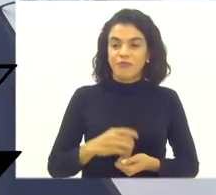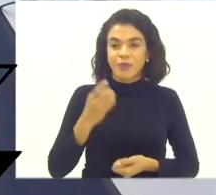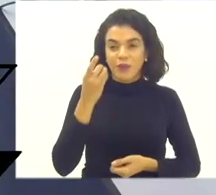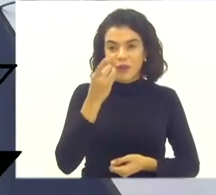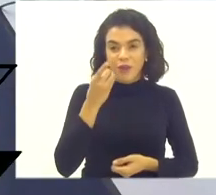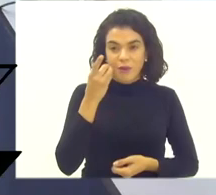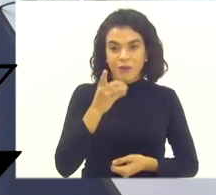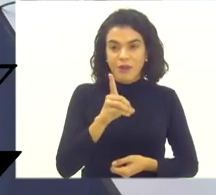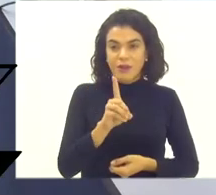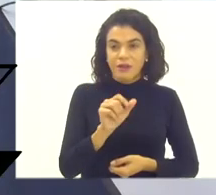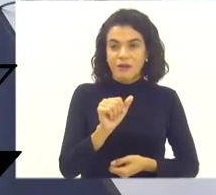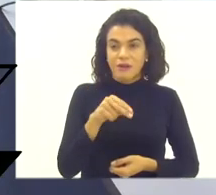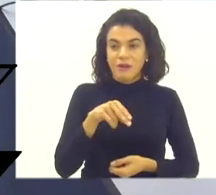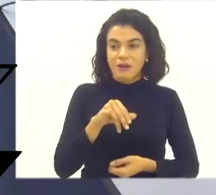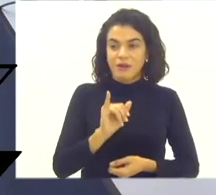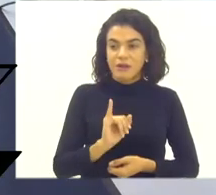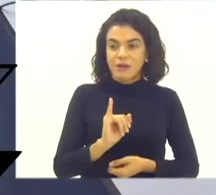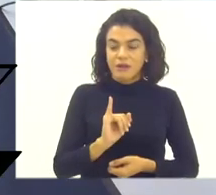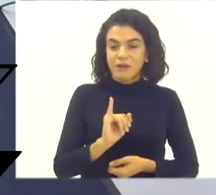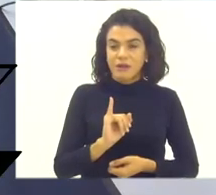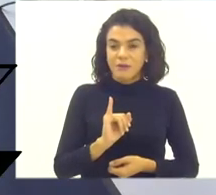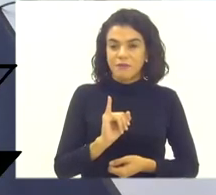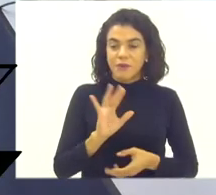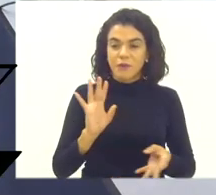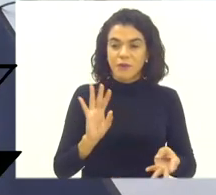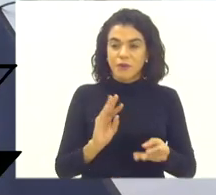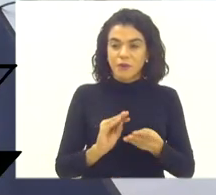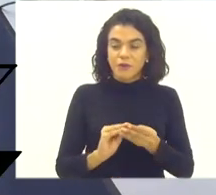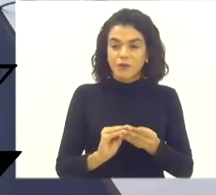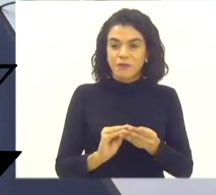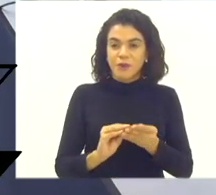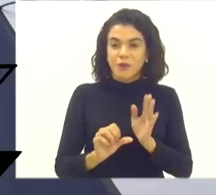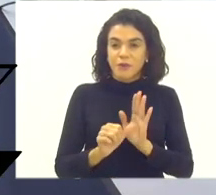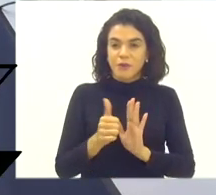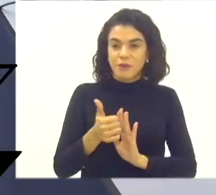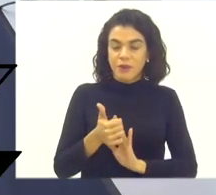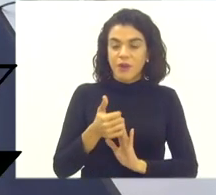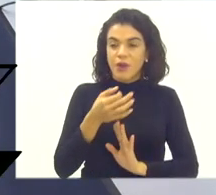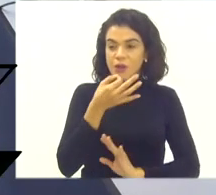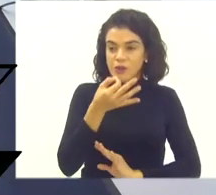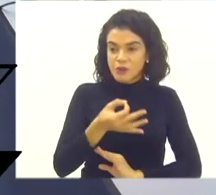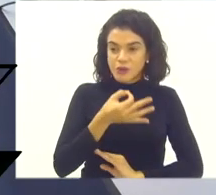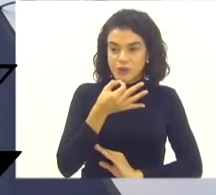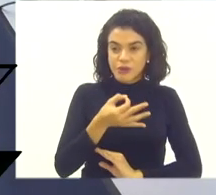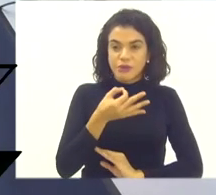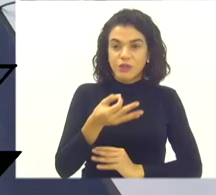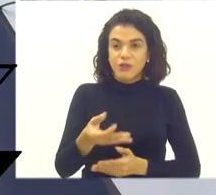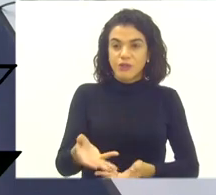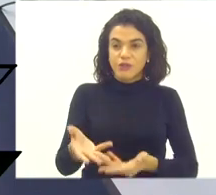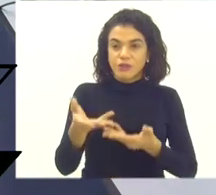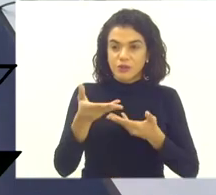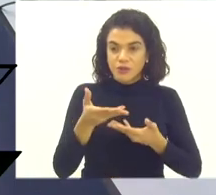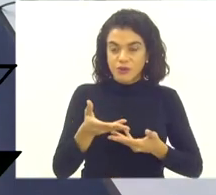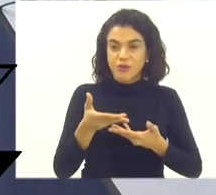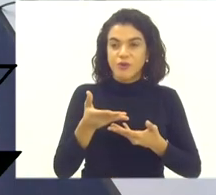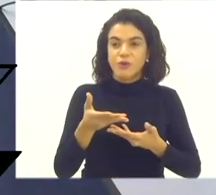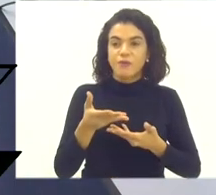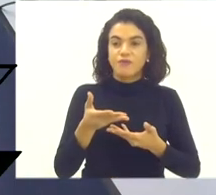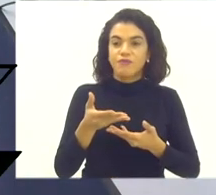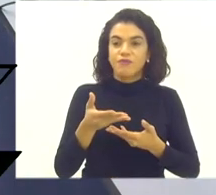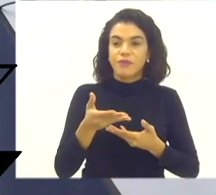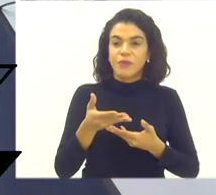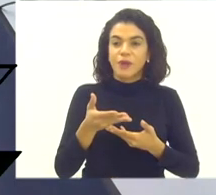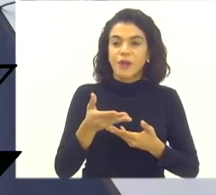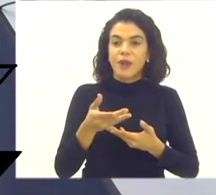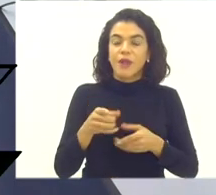seguida deputada geidan muito brevemente aqui primeiro eu queria sugerir que a gente amasse em homenagem ao nosso decano de